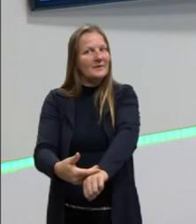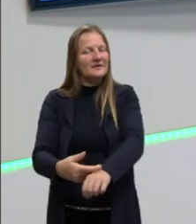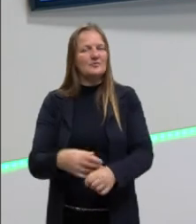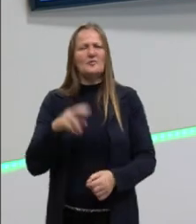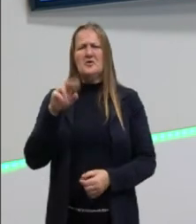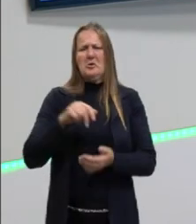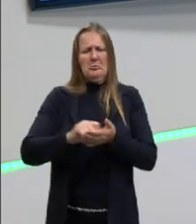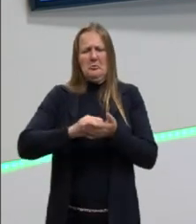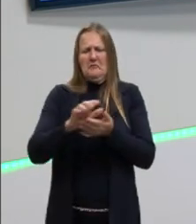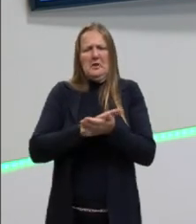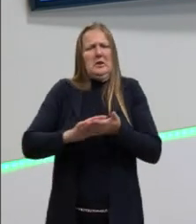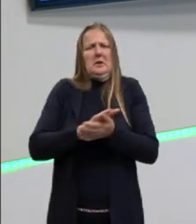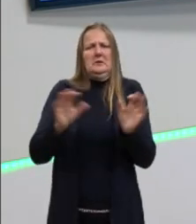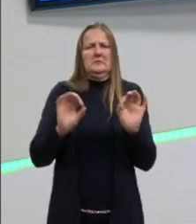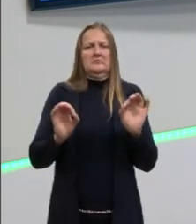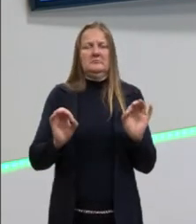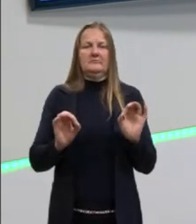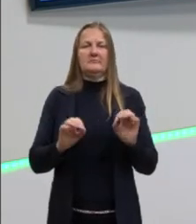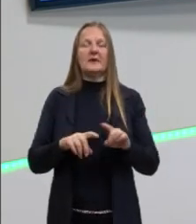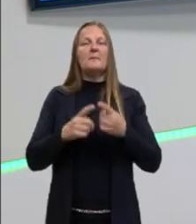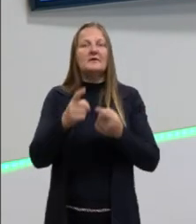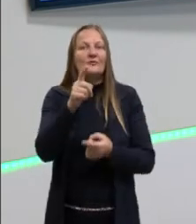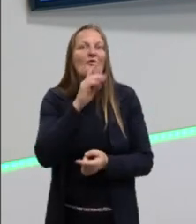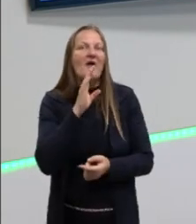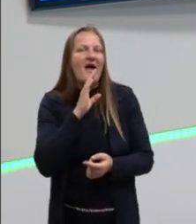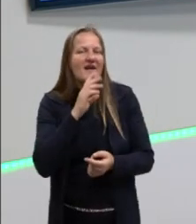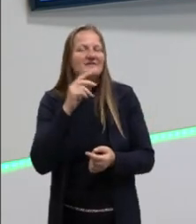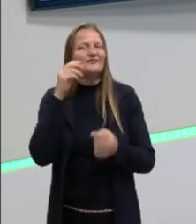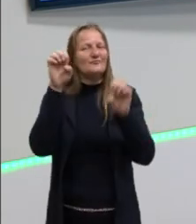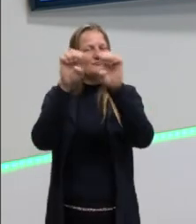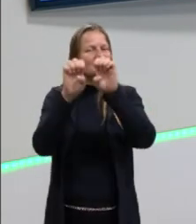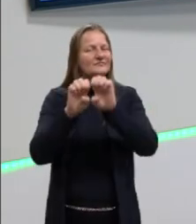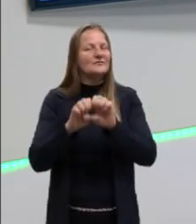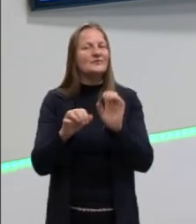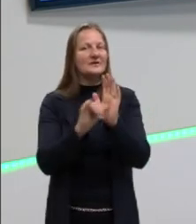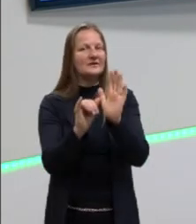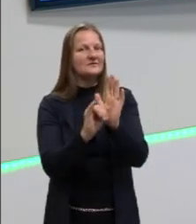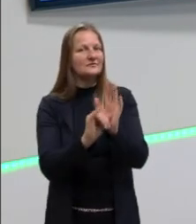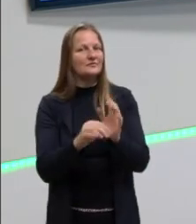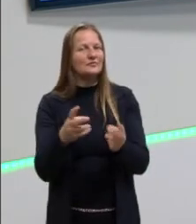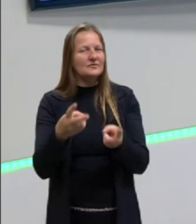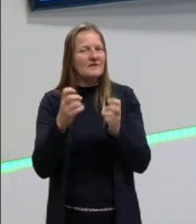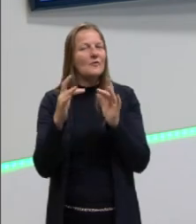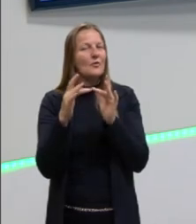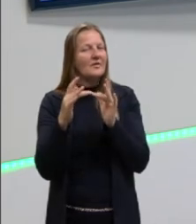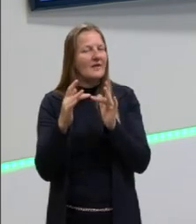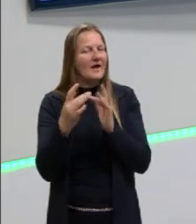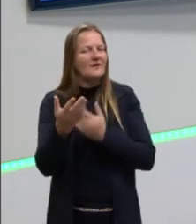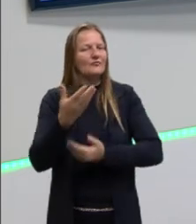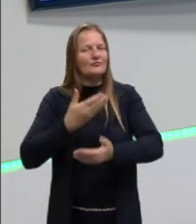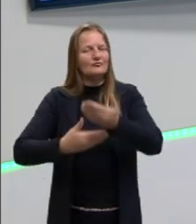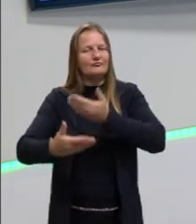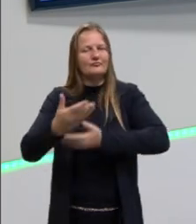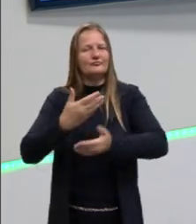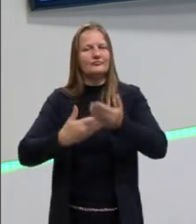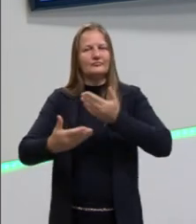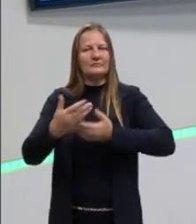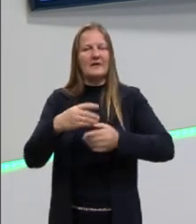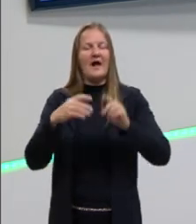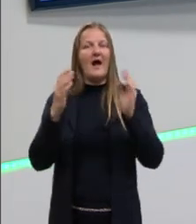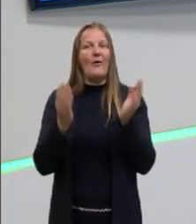escrevo nada Mas tu conhece a estrutura do texto narrativo porque tu já teve contato com ele